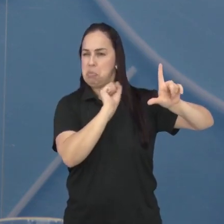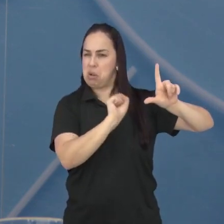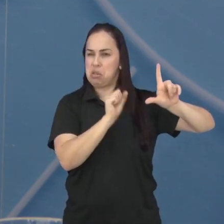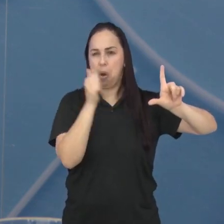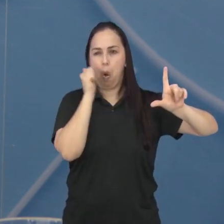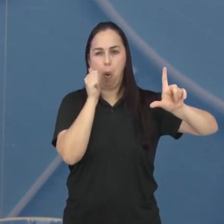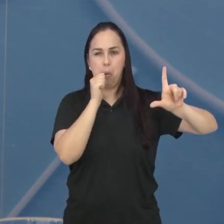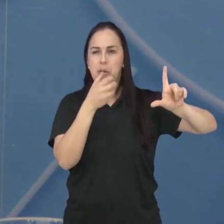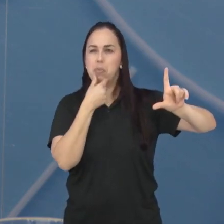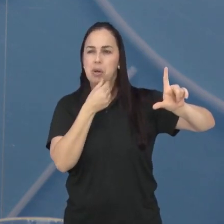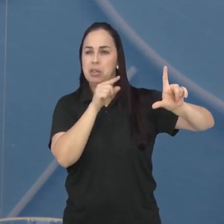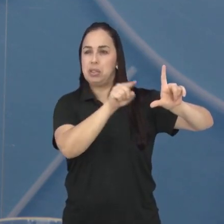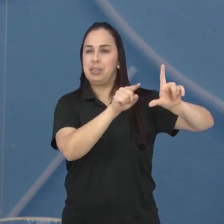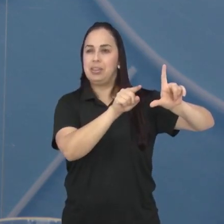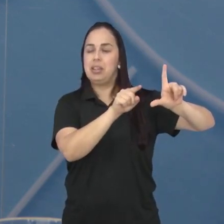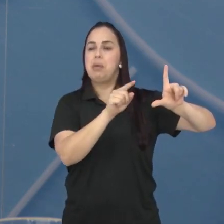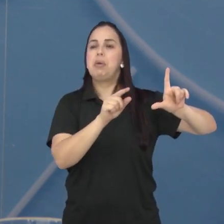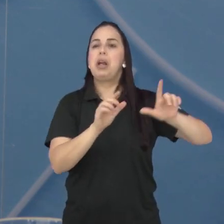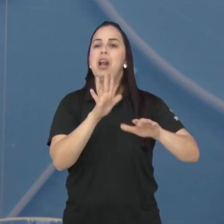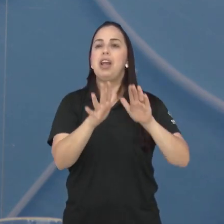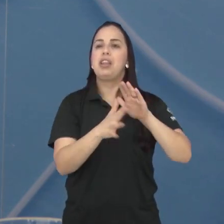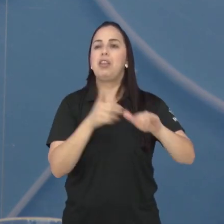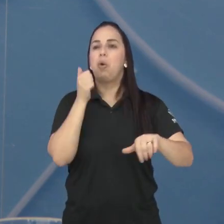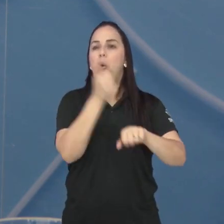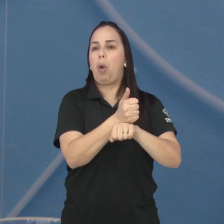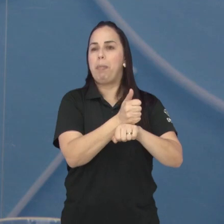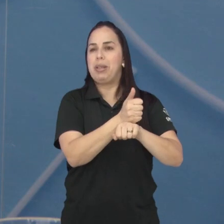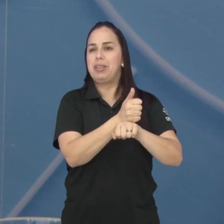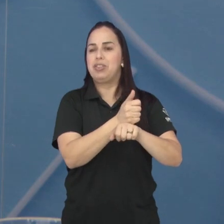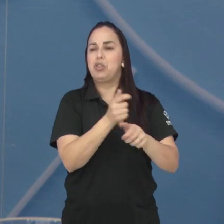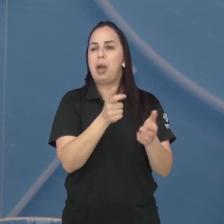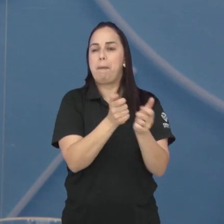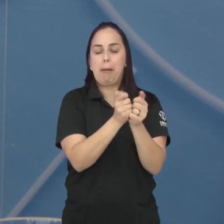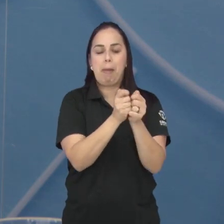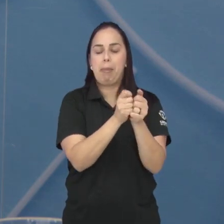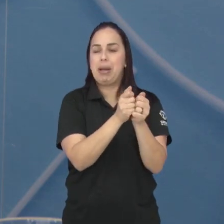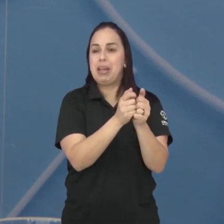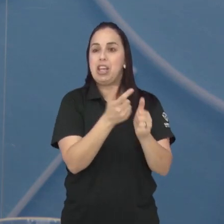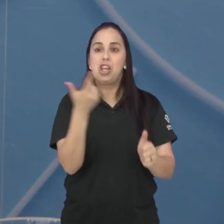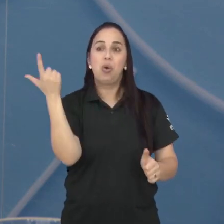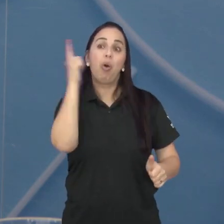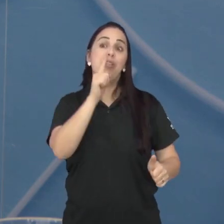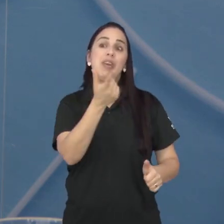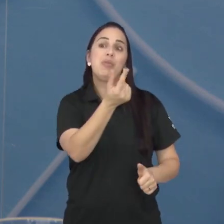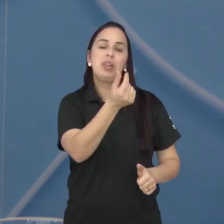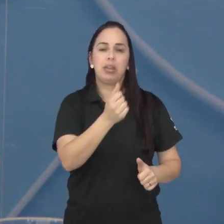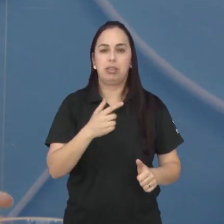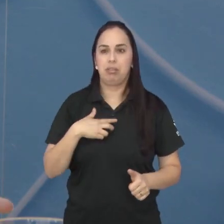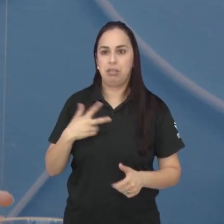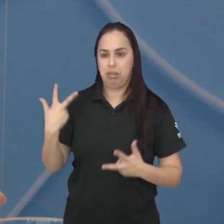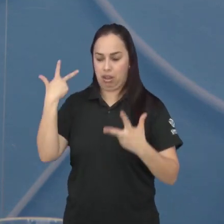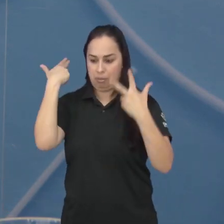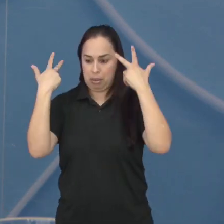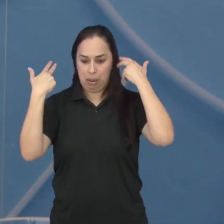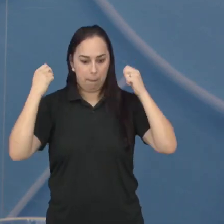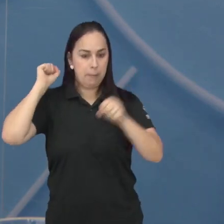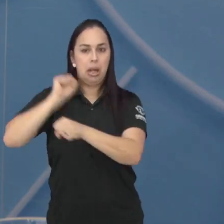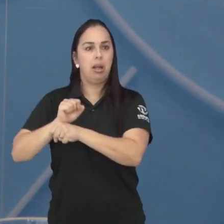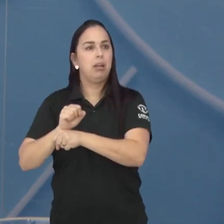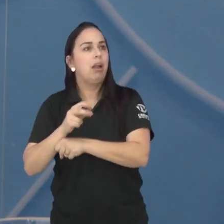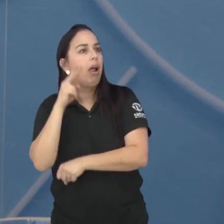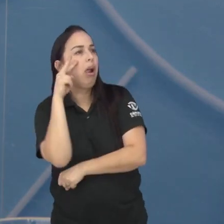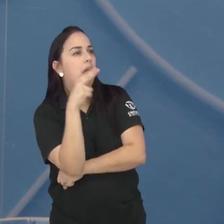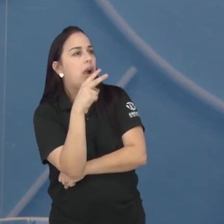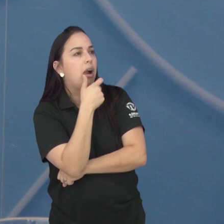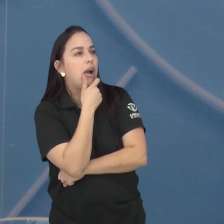coisa assim, aí era falando que uma mulher dando golpe de aplicativo lá para ganhar dinheiro. E aí a cabeleireira parou tudo que ela estava fazendo para atacar